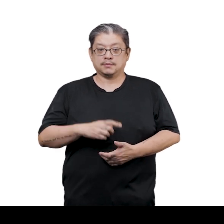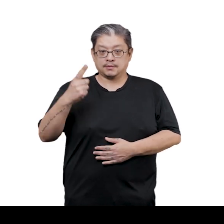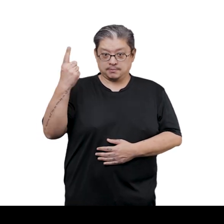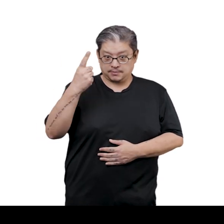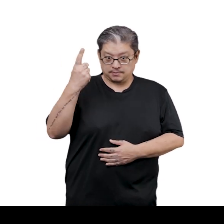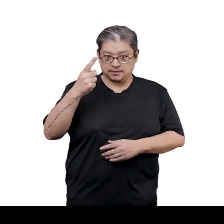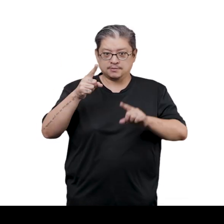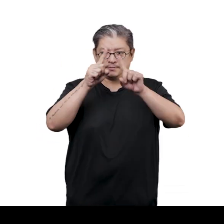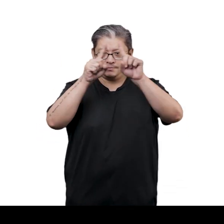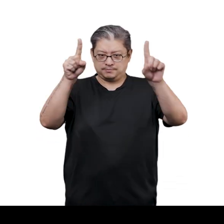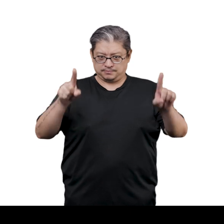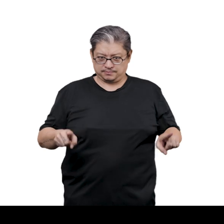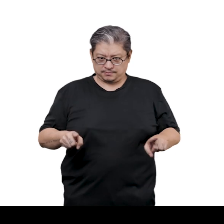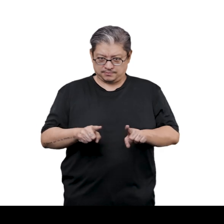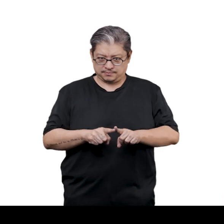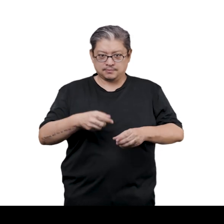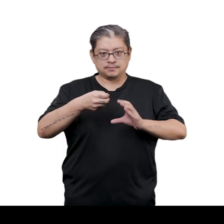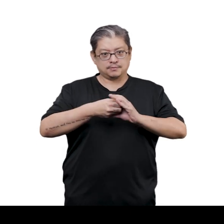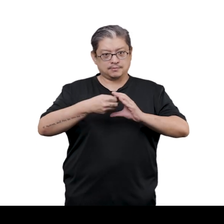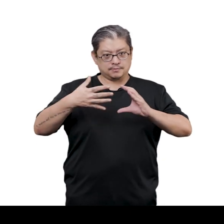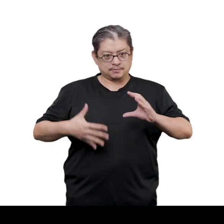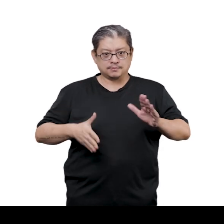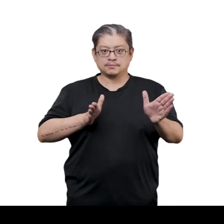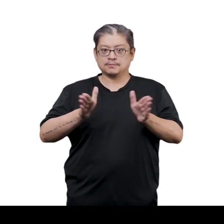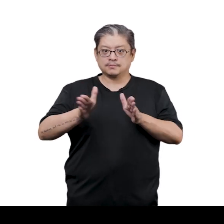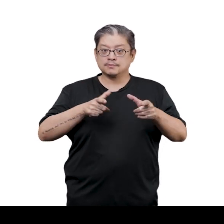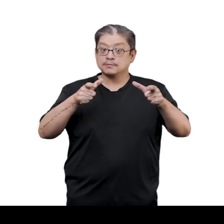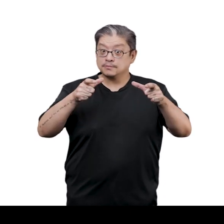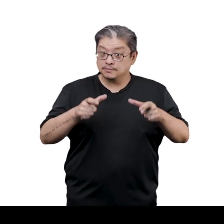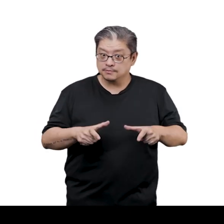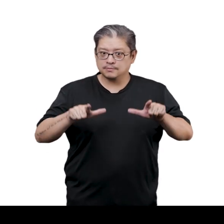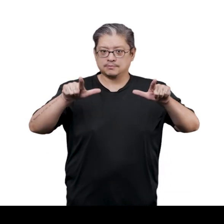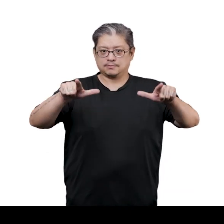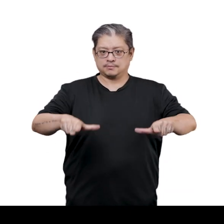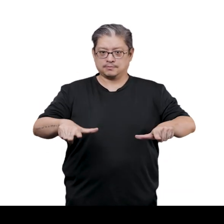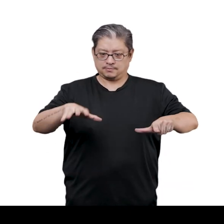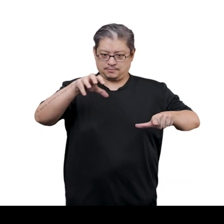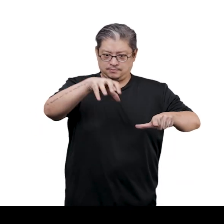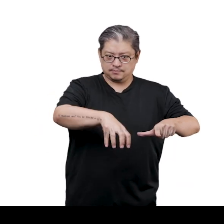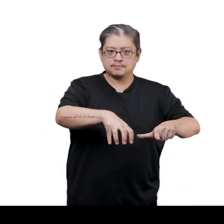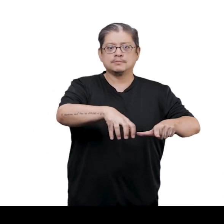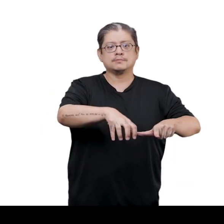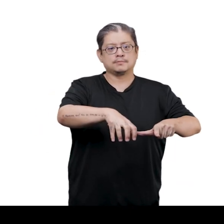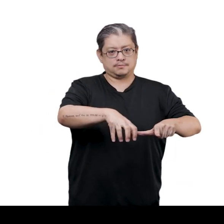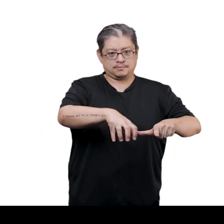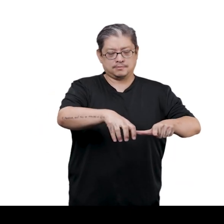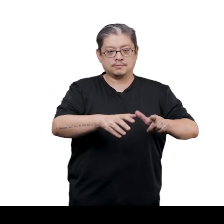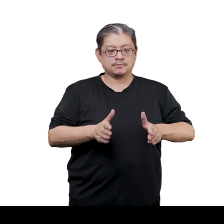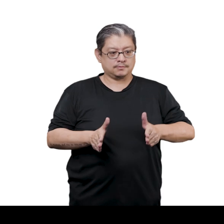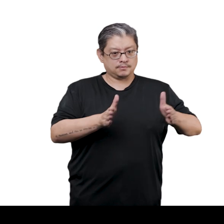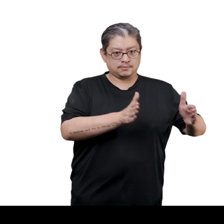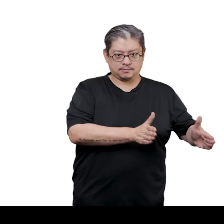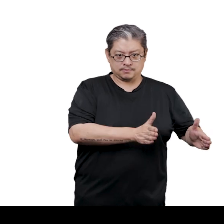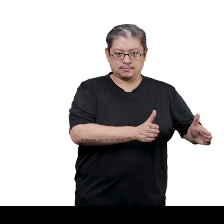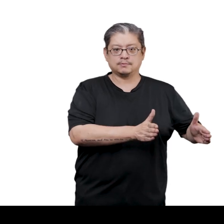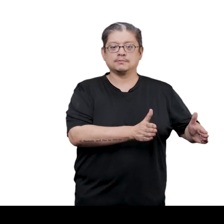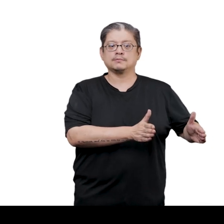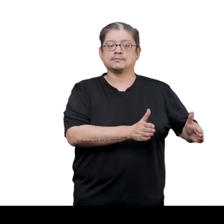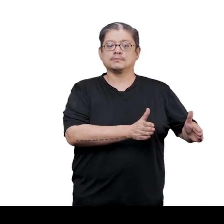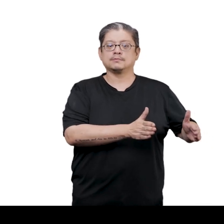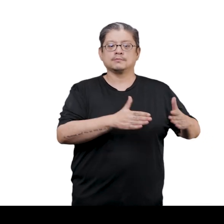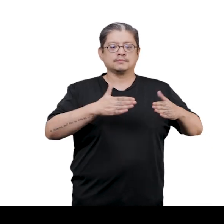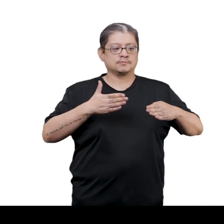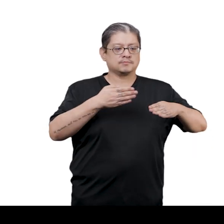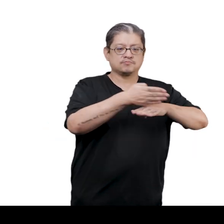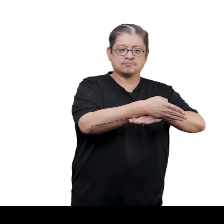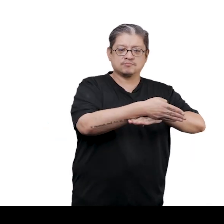A primeira obra deste conteúdo acessível está localizada na parte central da sala, na porção à esquerda, logo após a